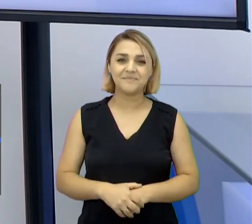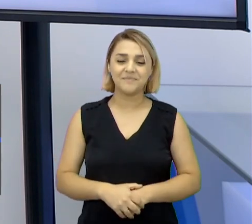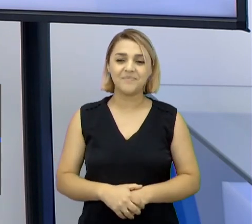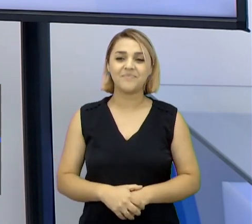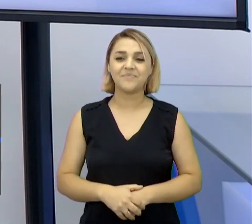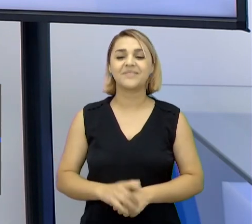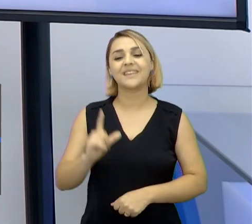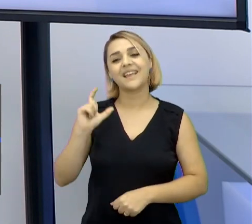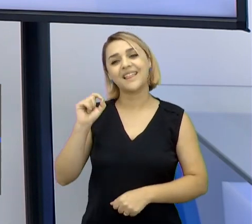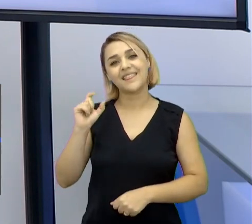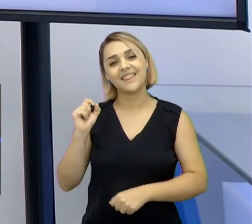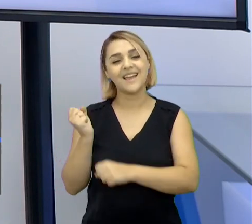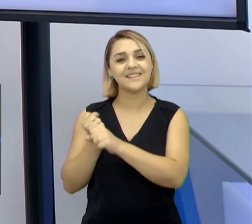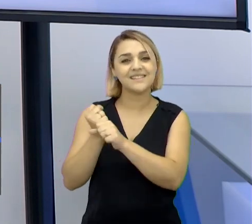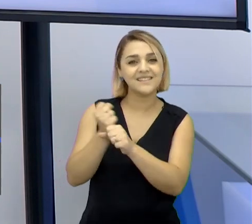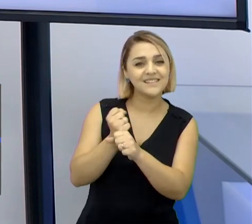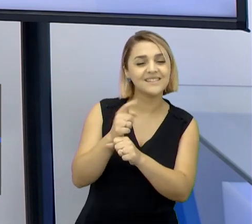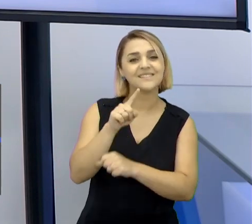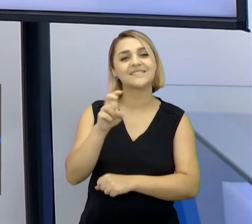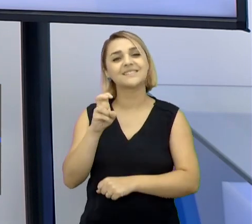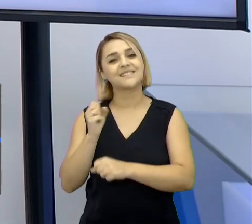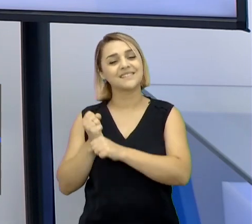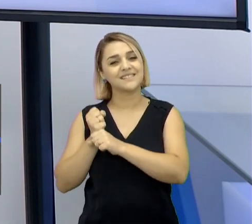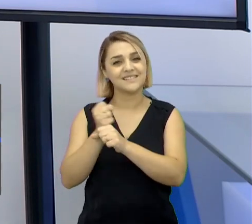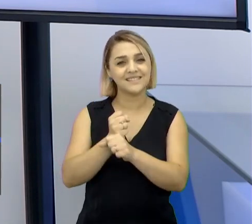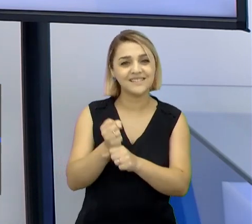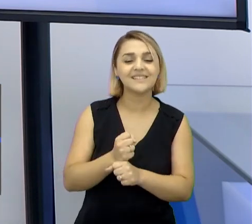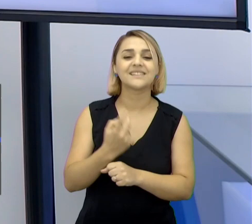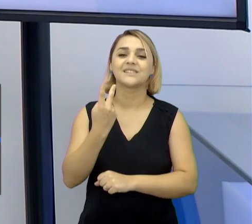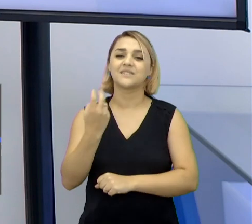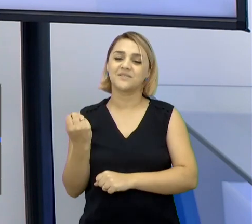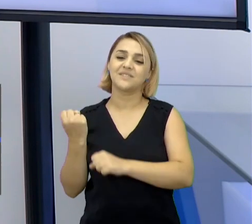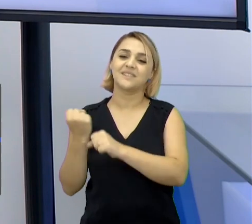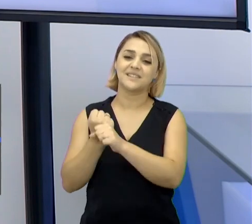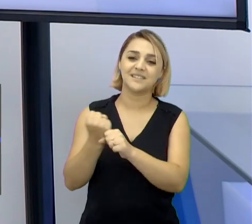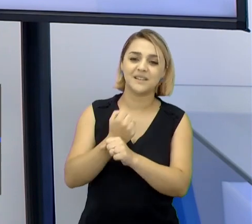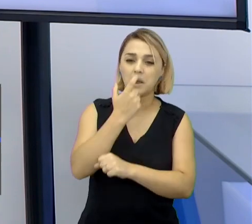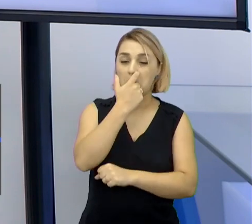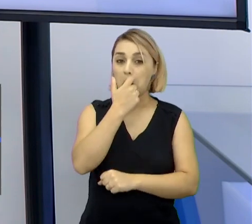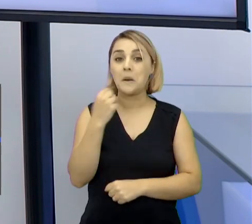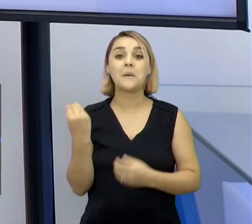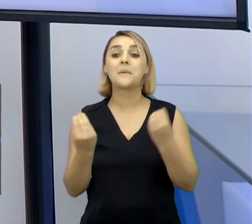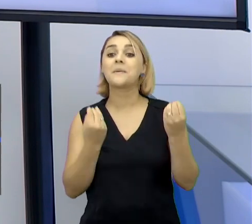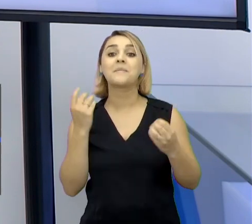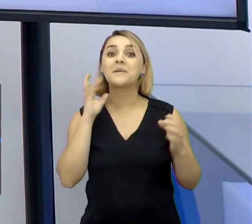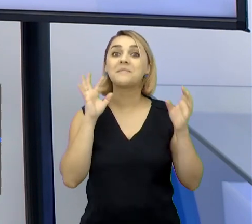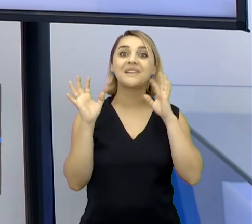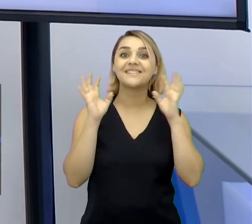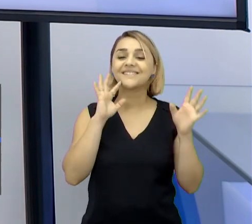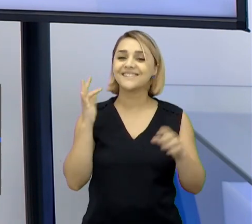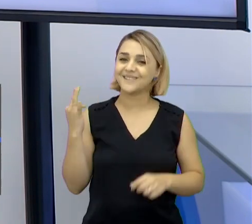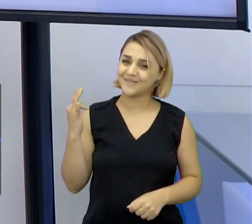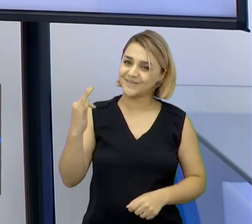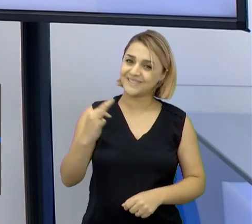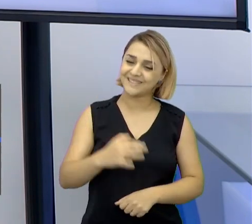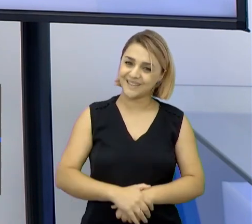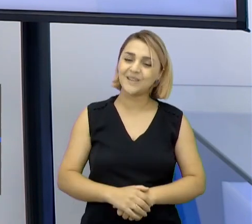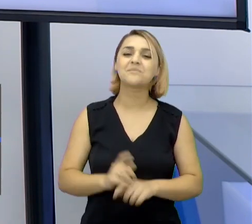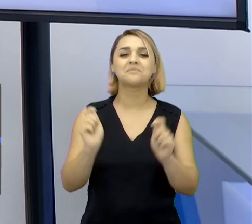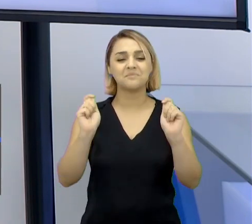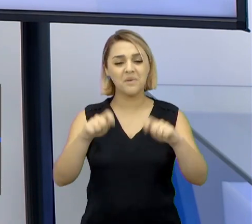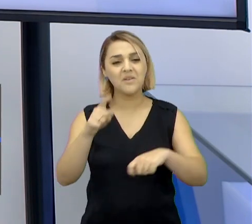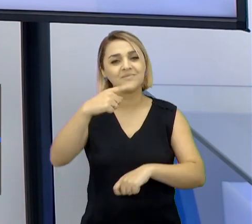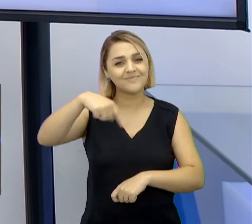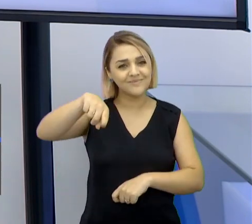daqui 10 anos, daqui 15 anos e daqui 20 anos. Como eles se veem? Vocês podem fazer essa